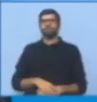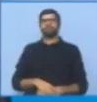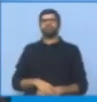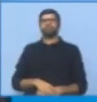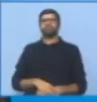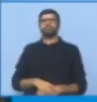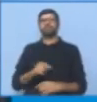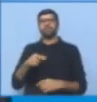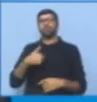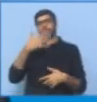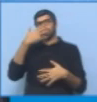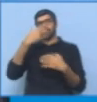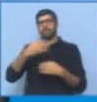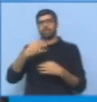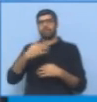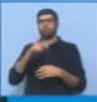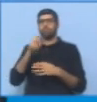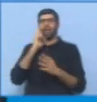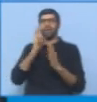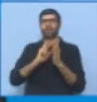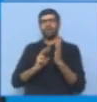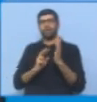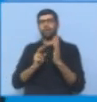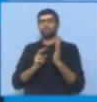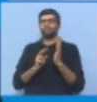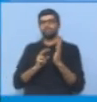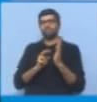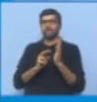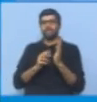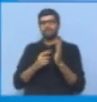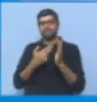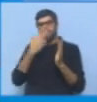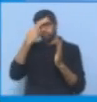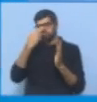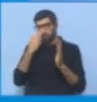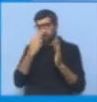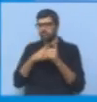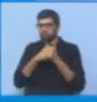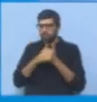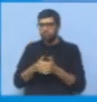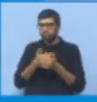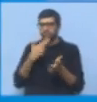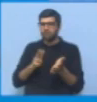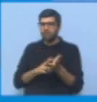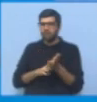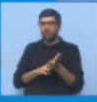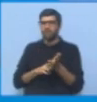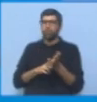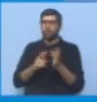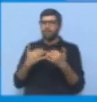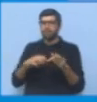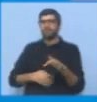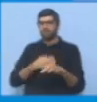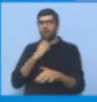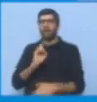isto creio que não tem que ser lido muito de um ponto de vista físico, histórico, material, mas do ponto de vista